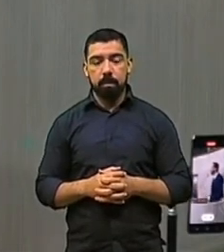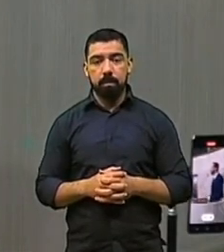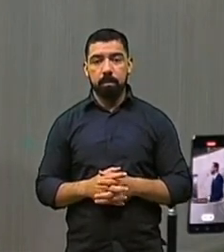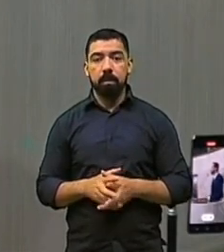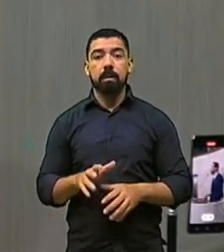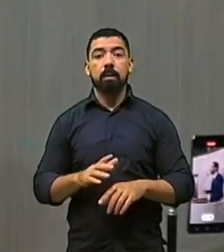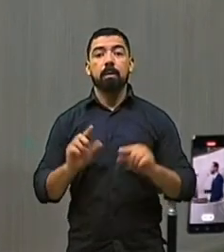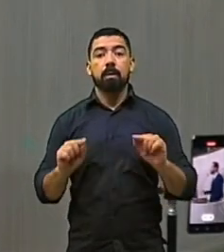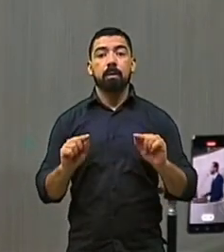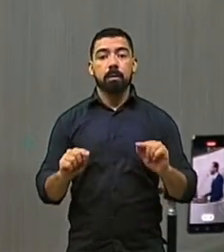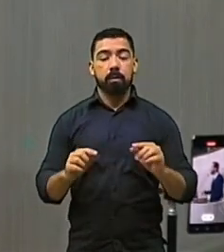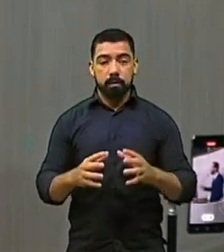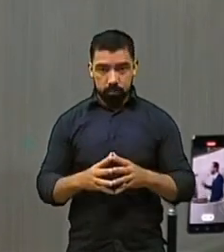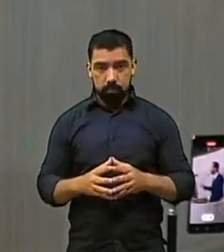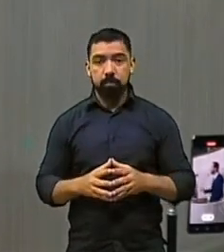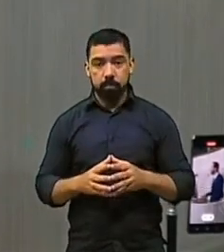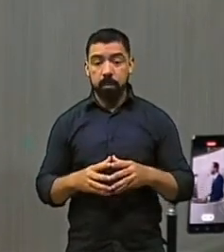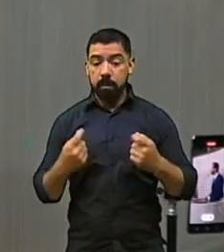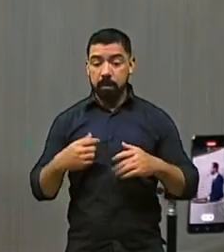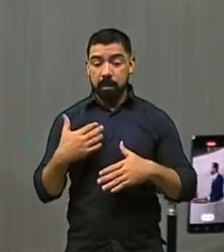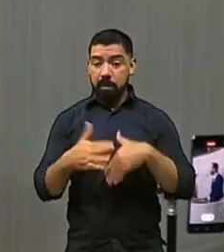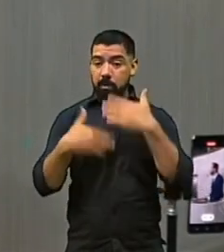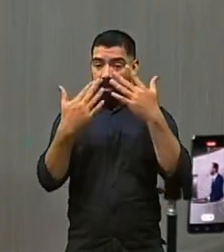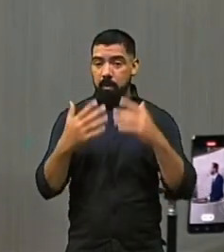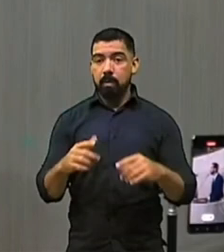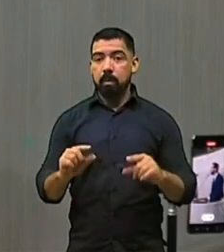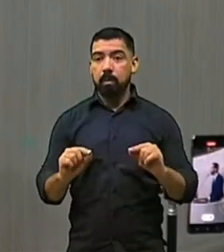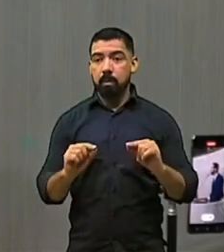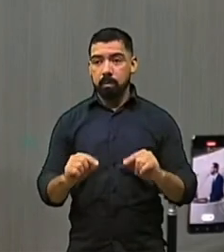a crescer e se desenvolver e amadurecer.